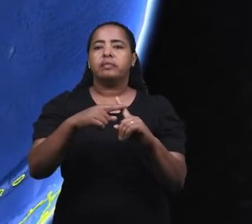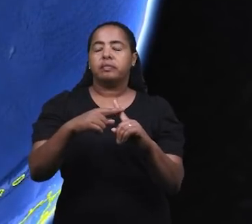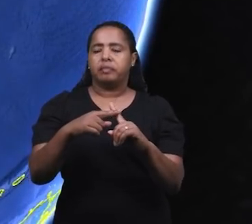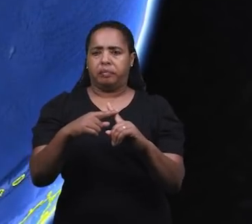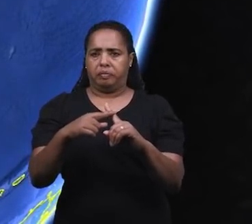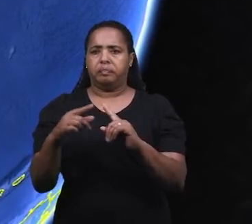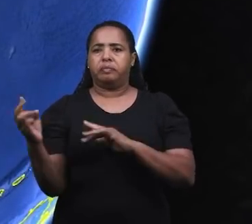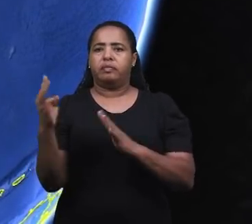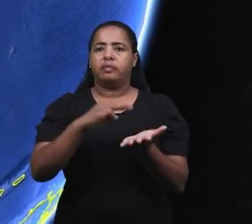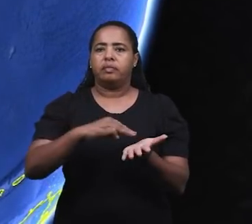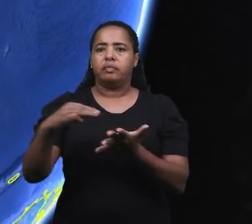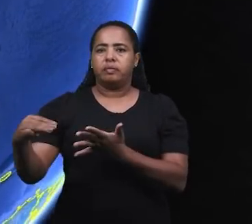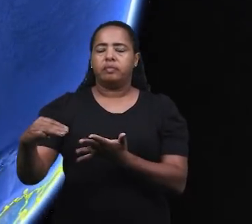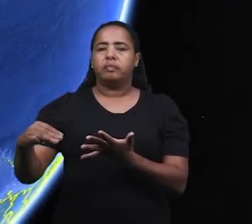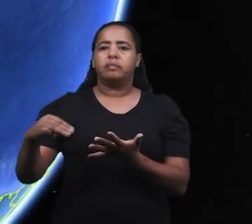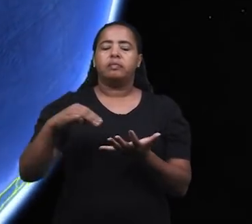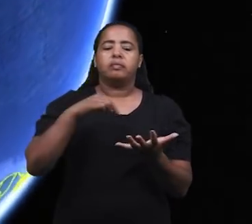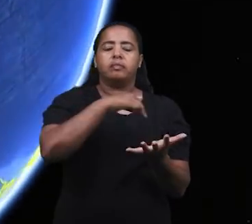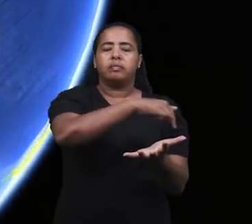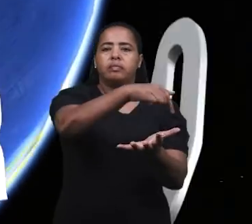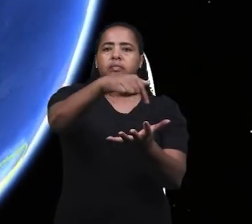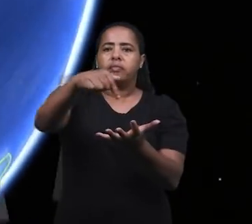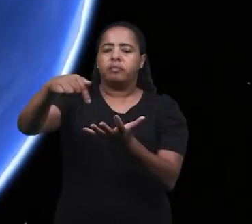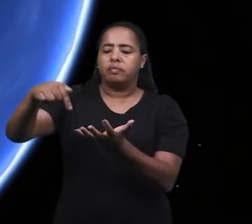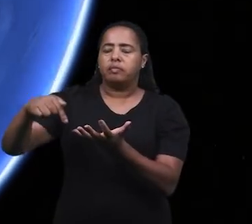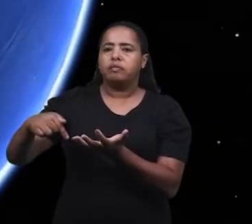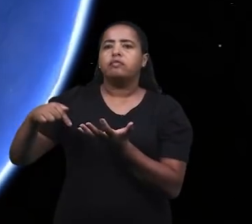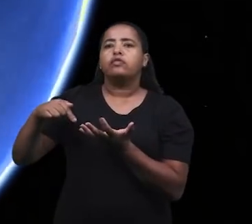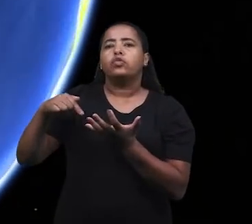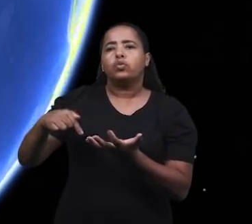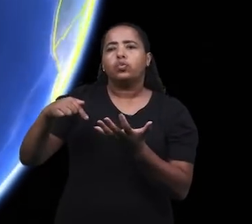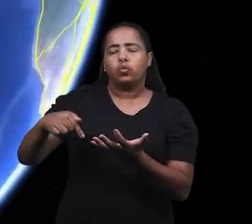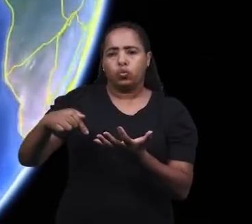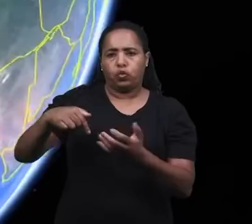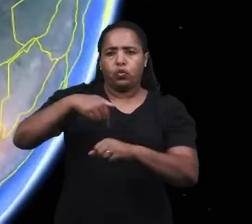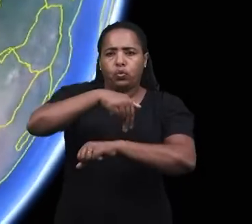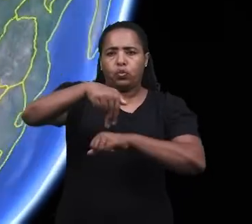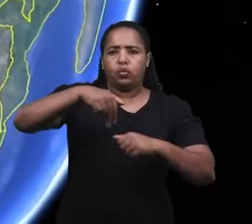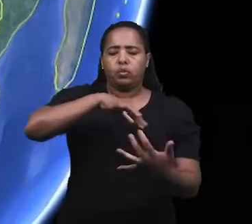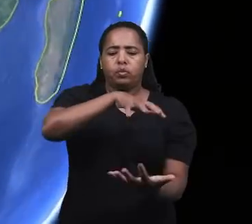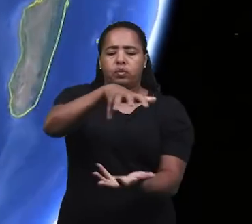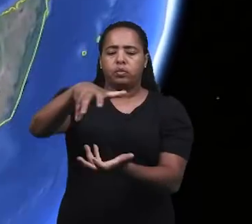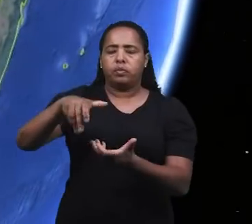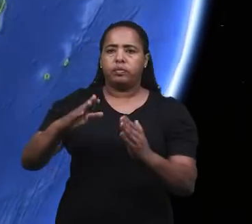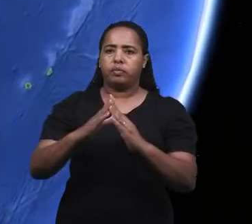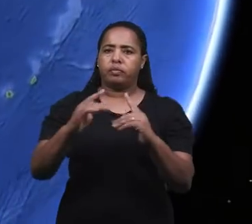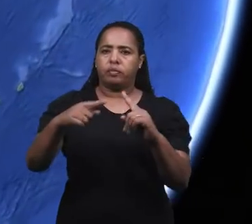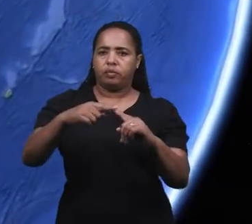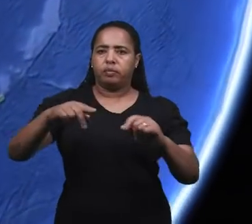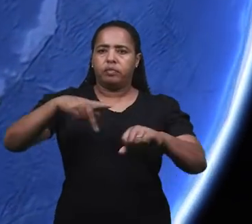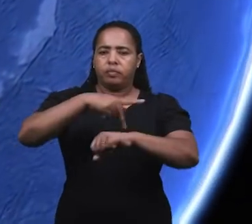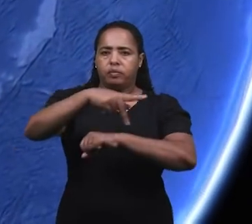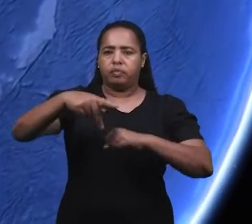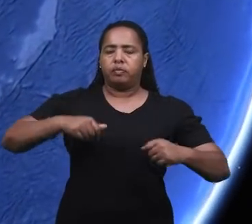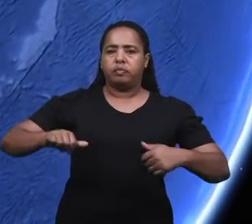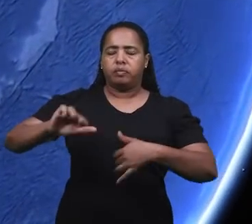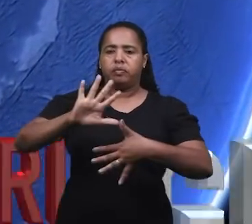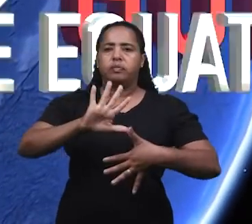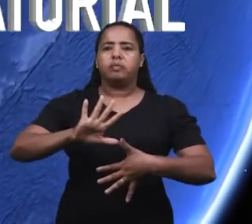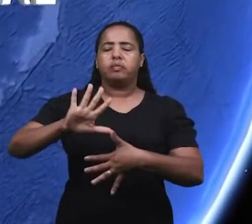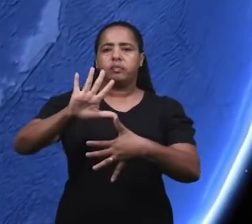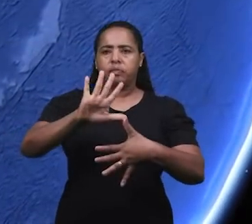Igreja Cristã Maranata está presente em nações de todos os continentes do planeta. Igrejas de países nas